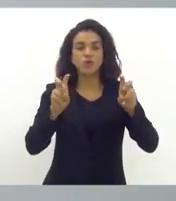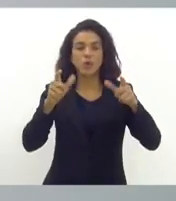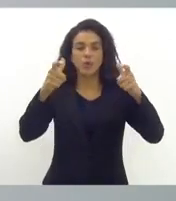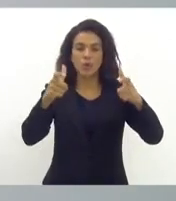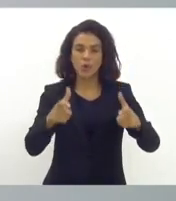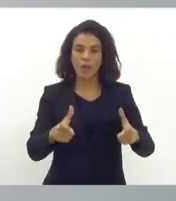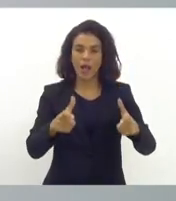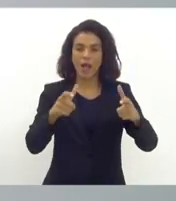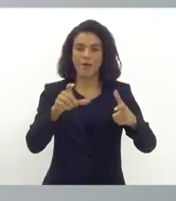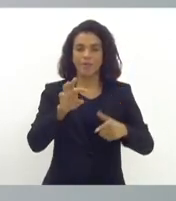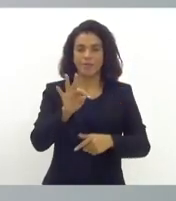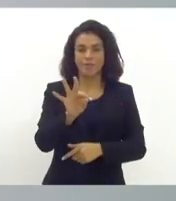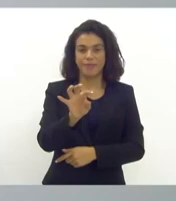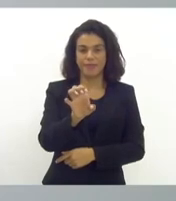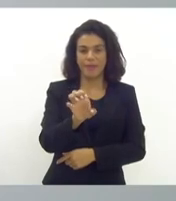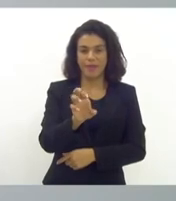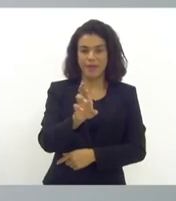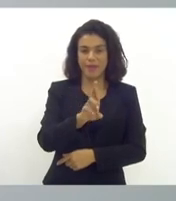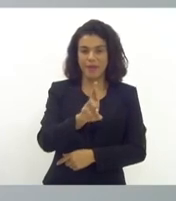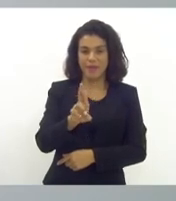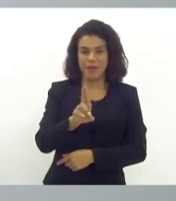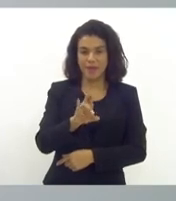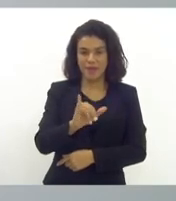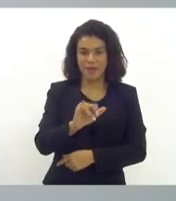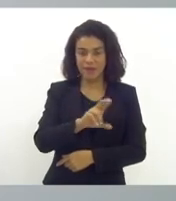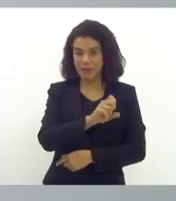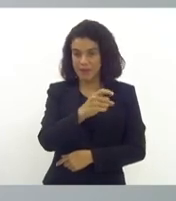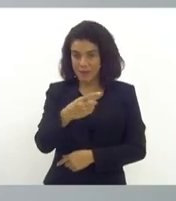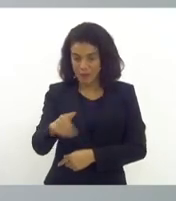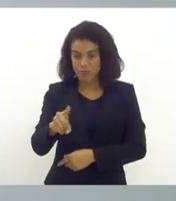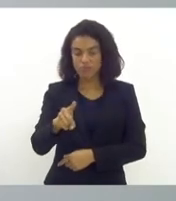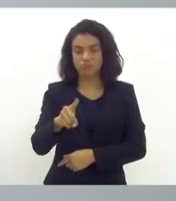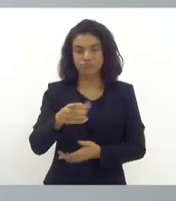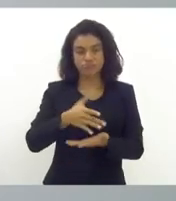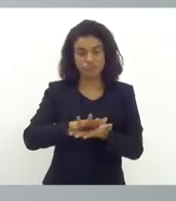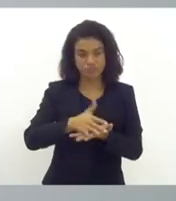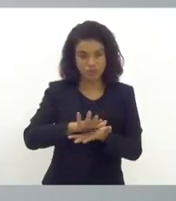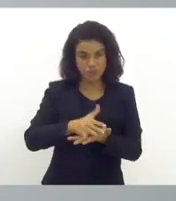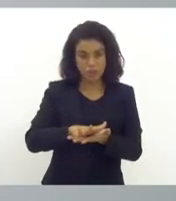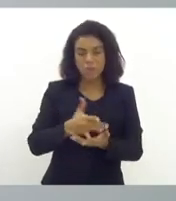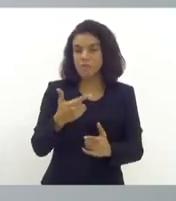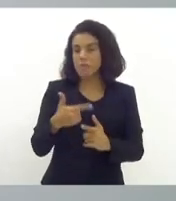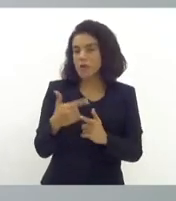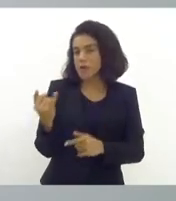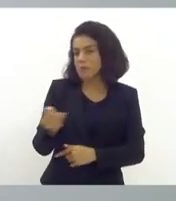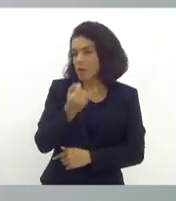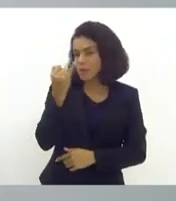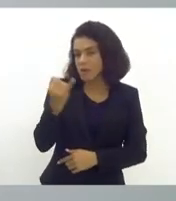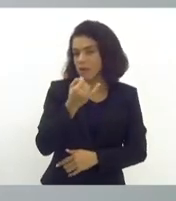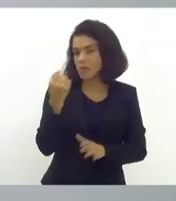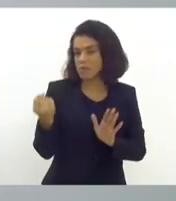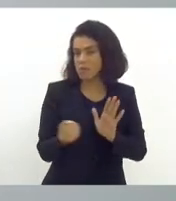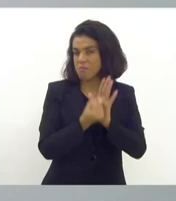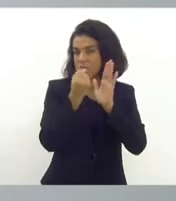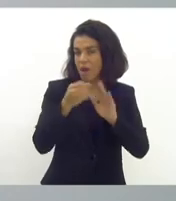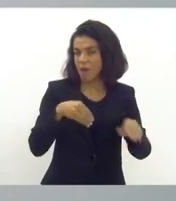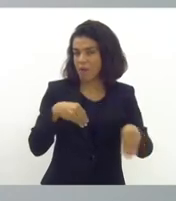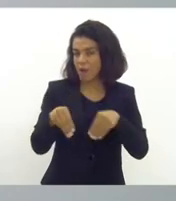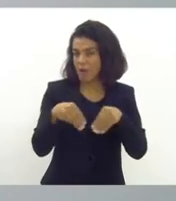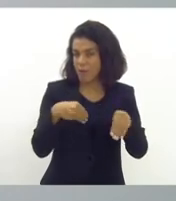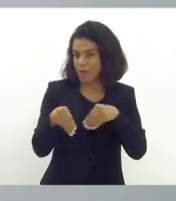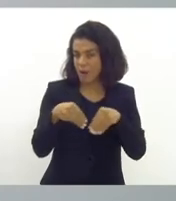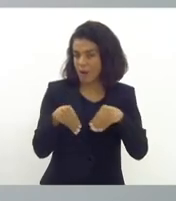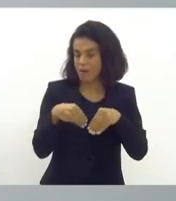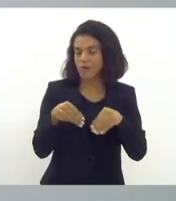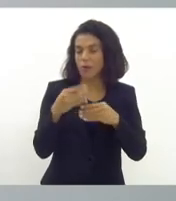sobre a importância desse marco regulatório já está bem adiantado até o próximo